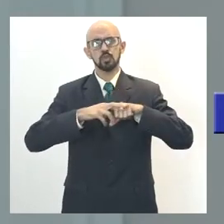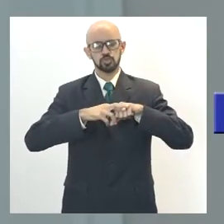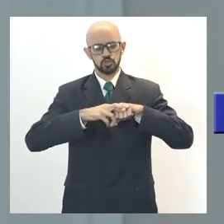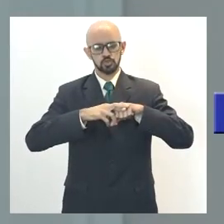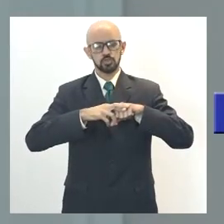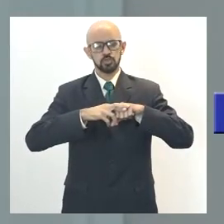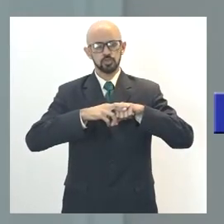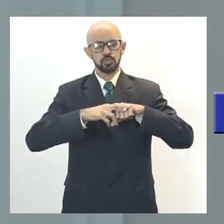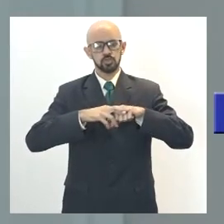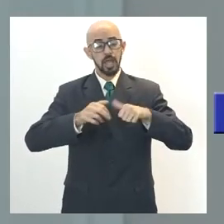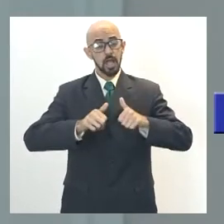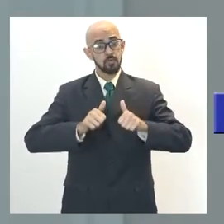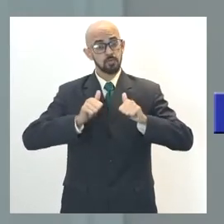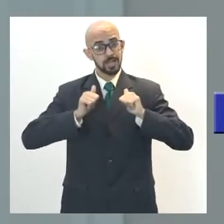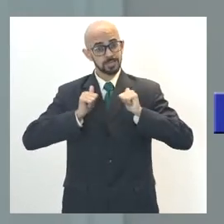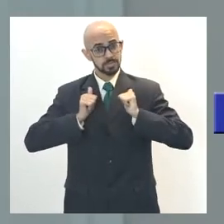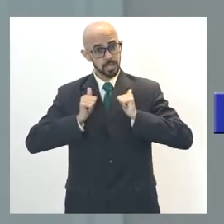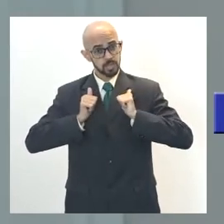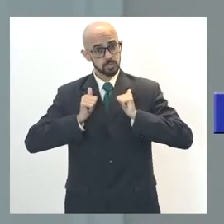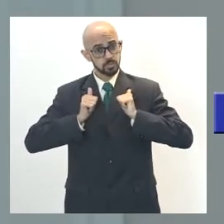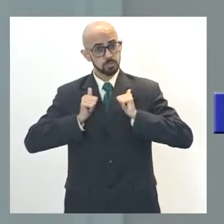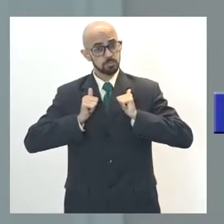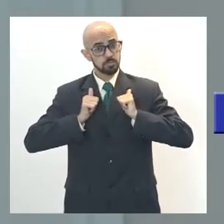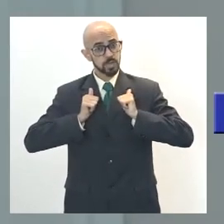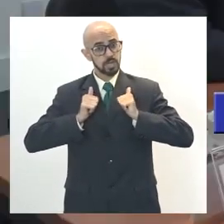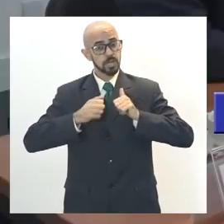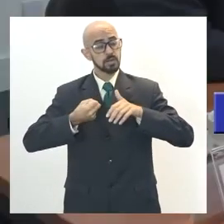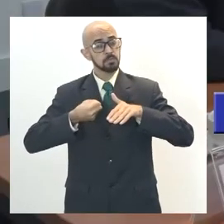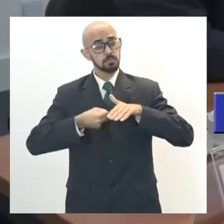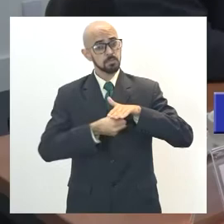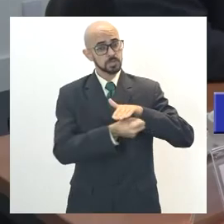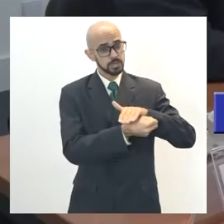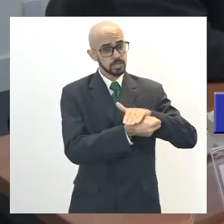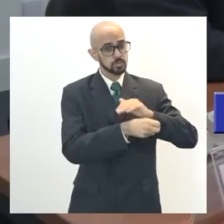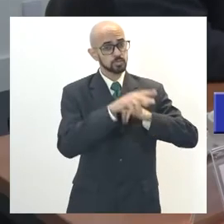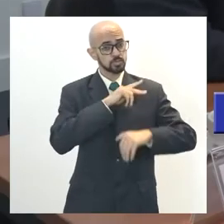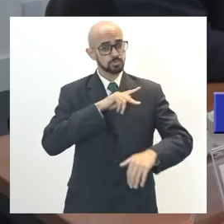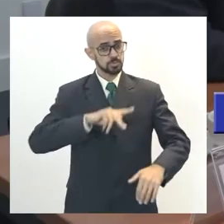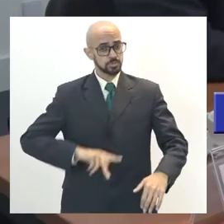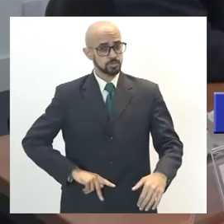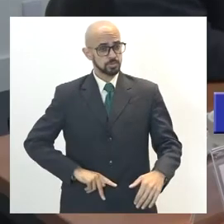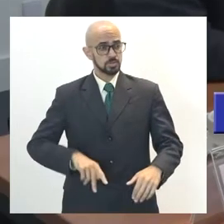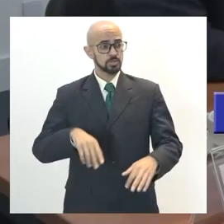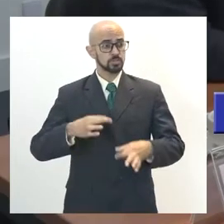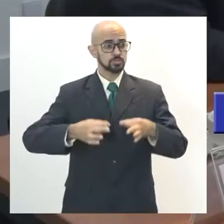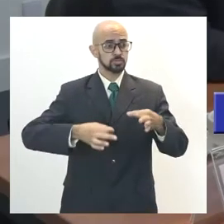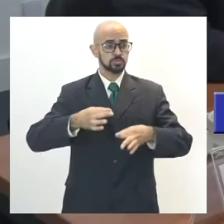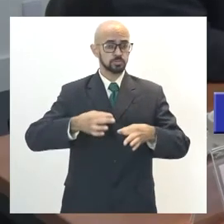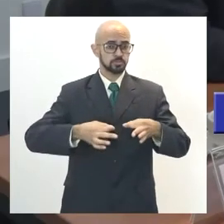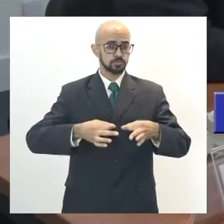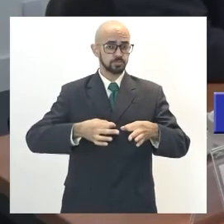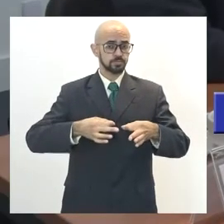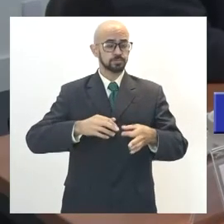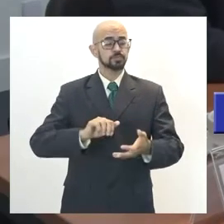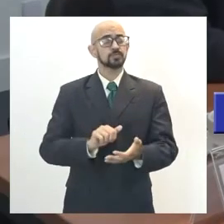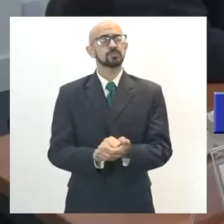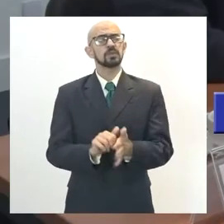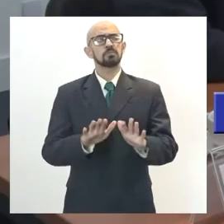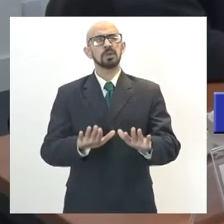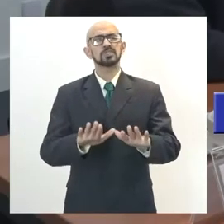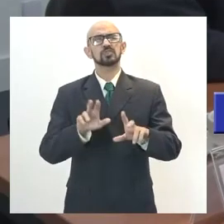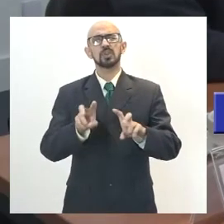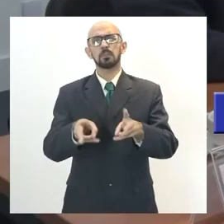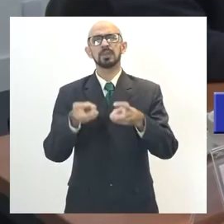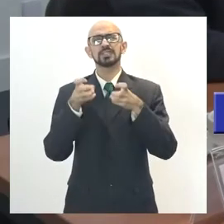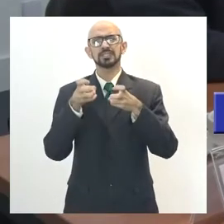o mandato classista mas o que observo na minha casa no